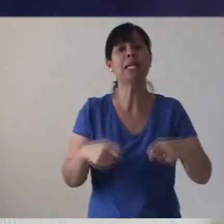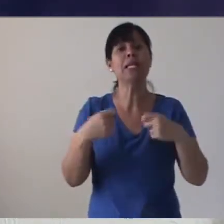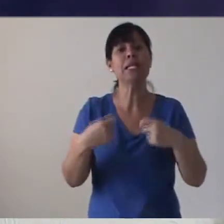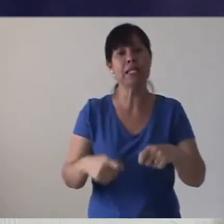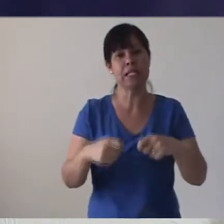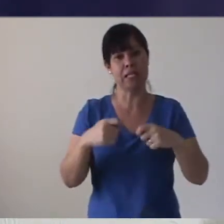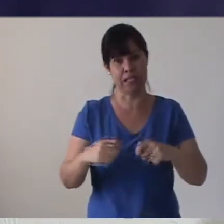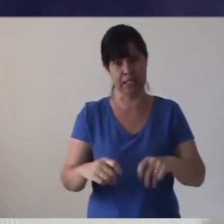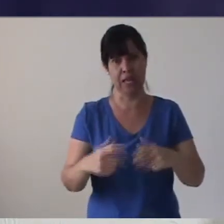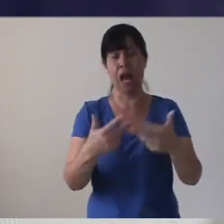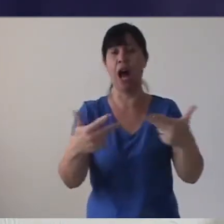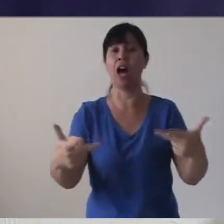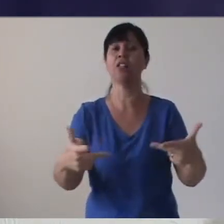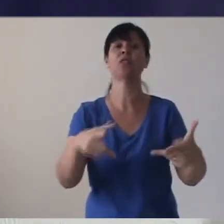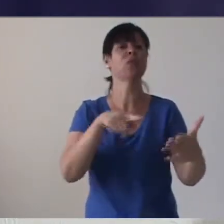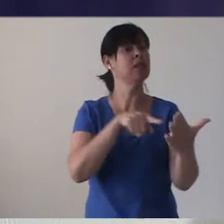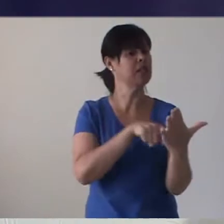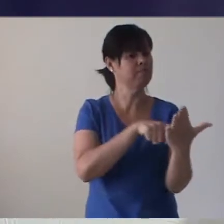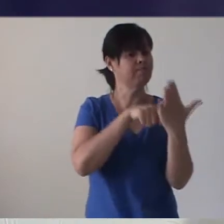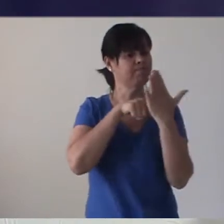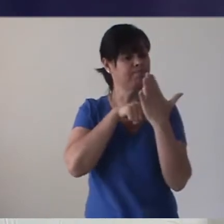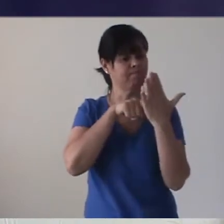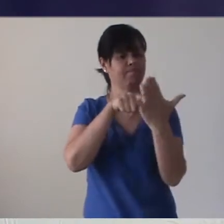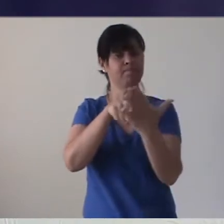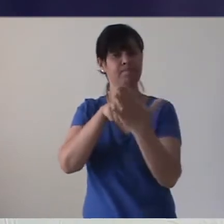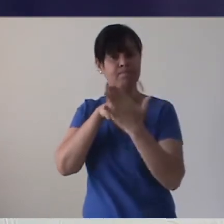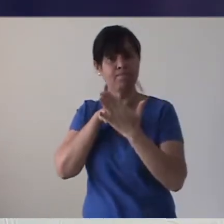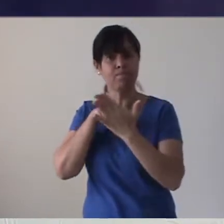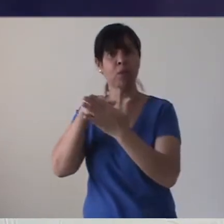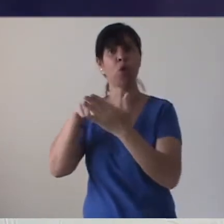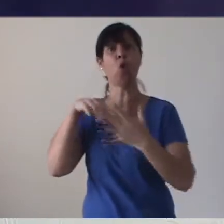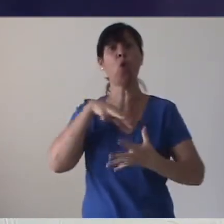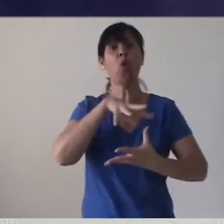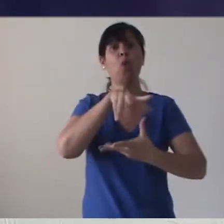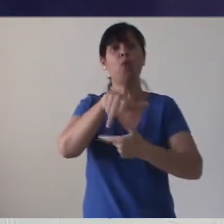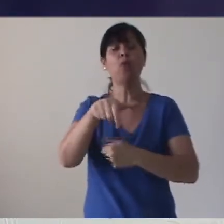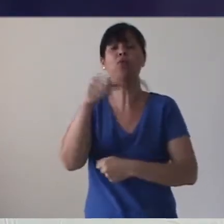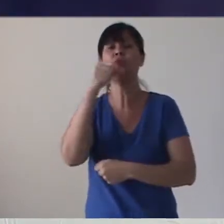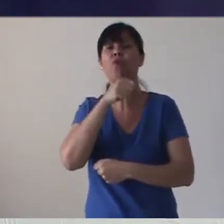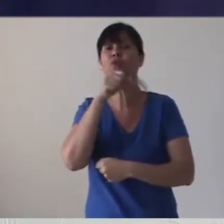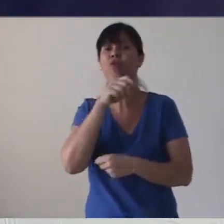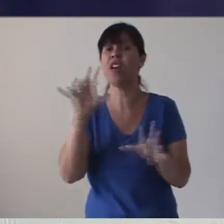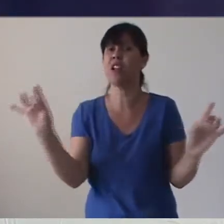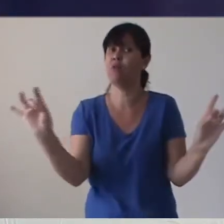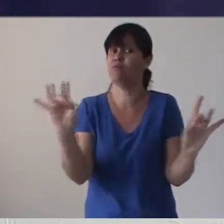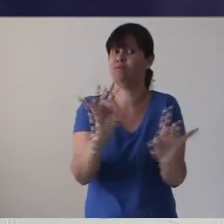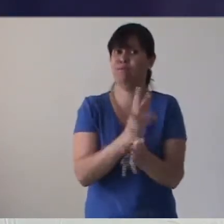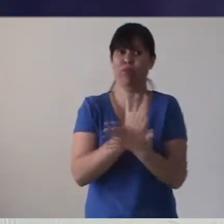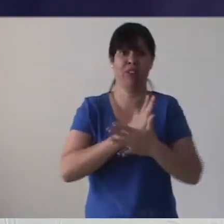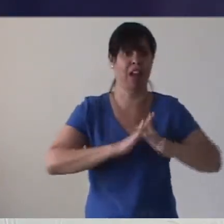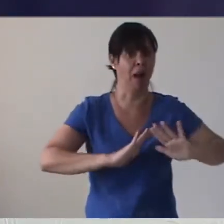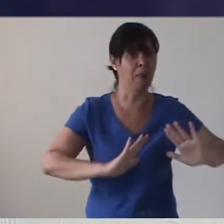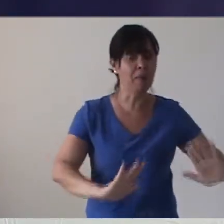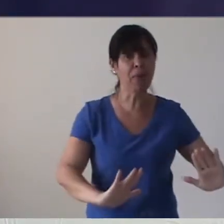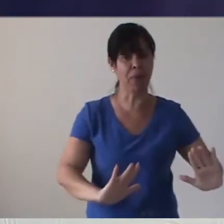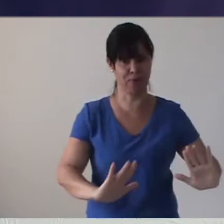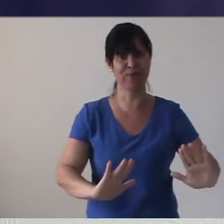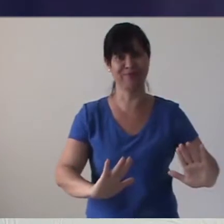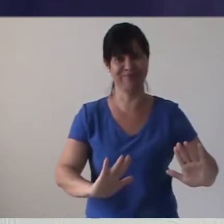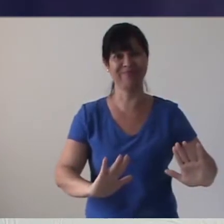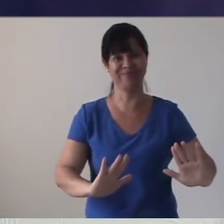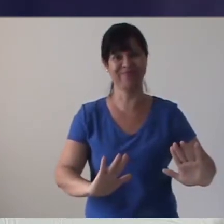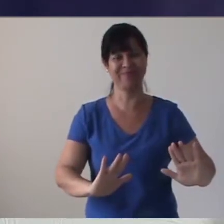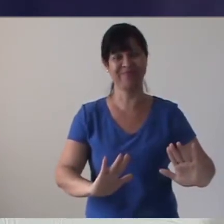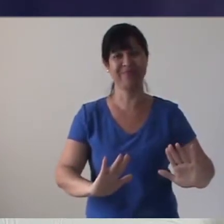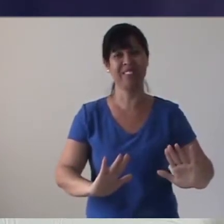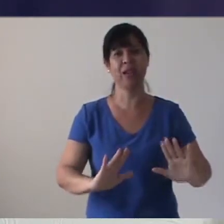coisas estão aí, né? O antigo mundo acabou, a gente está em outro, tá? Muita coisa vai